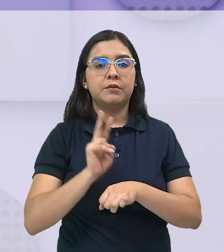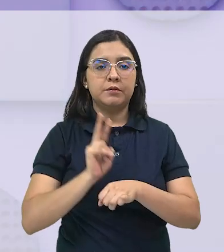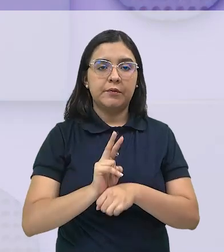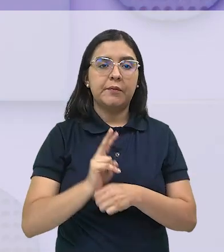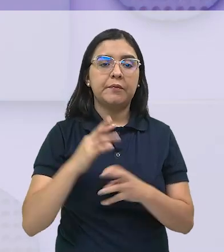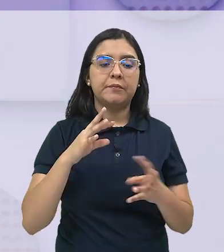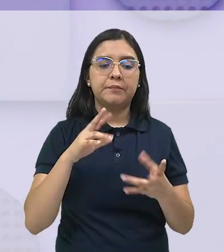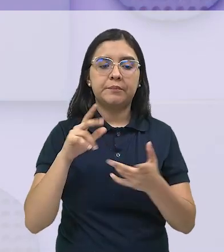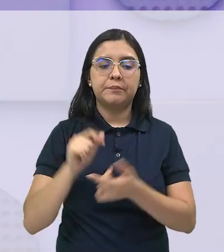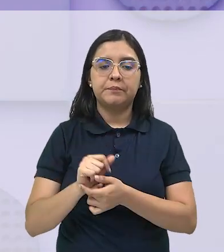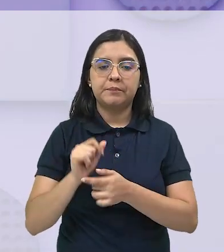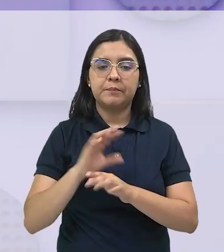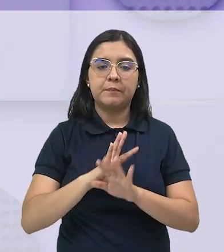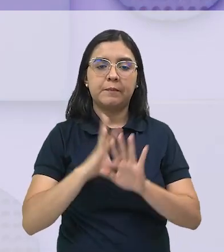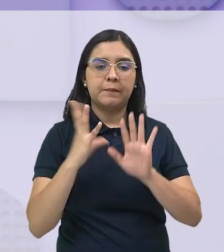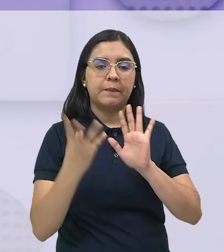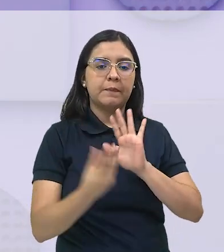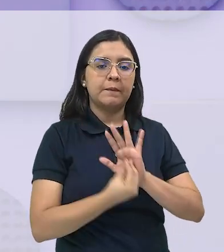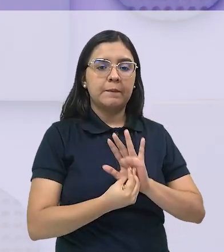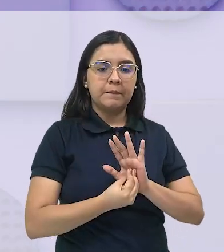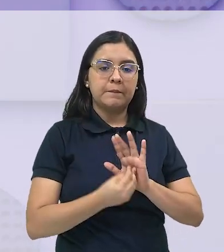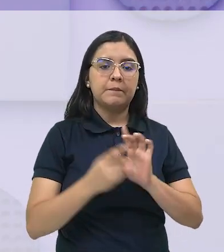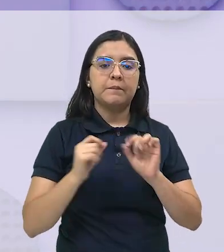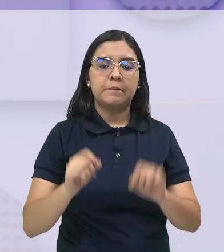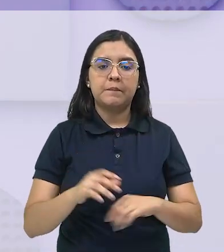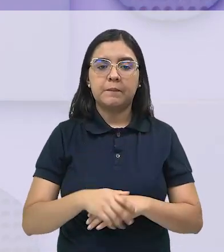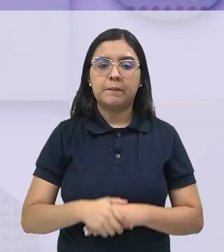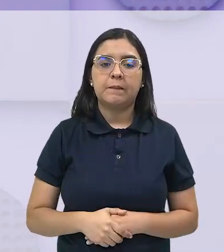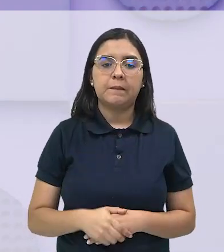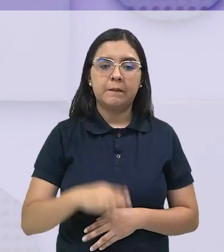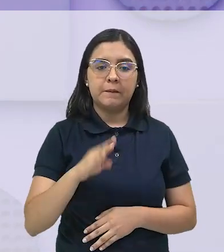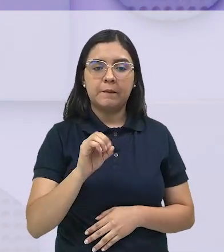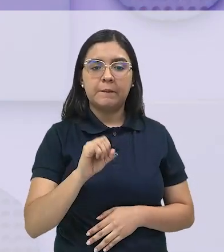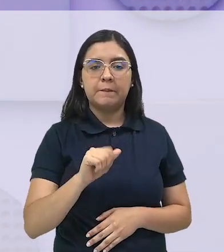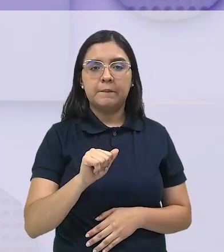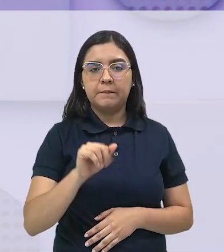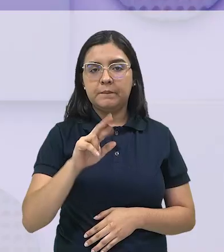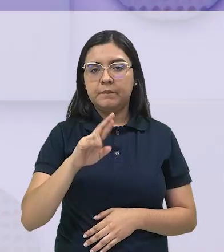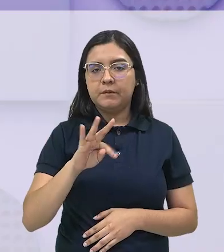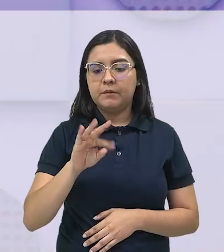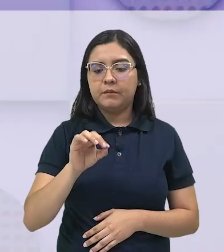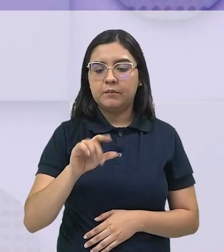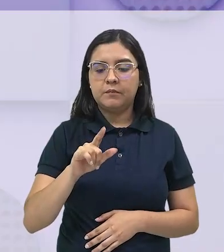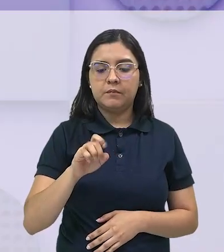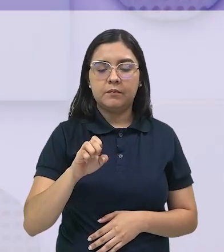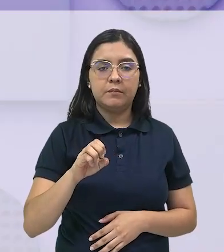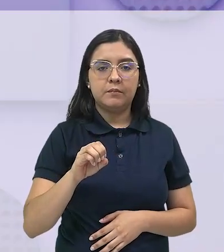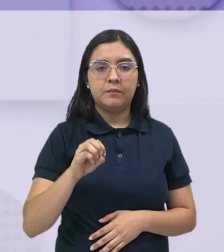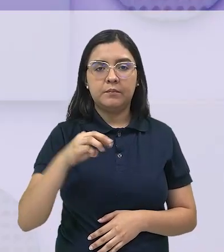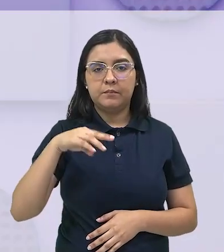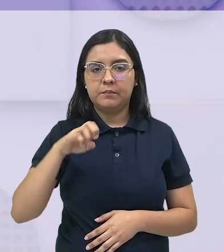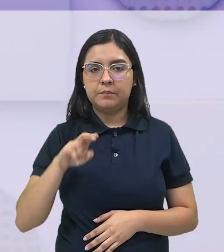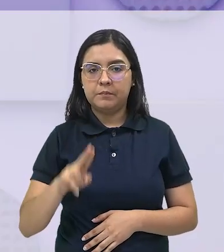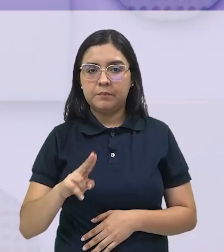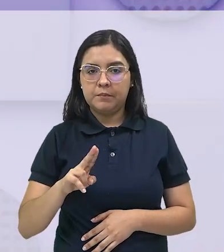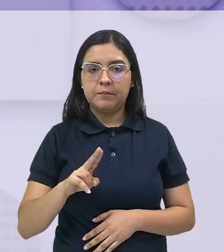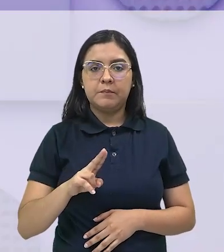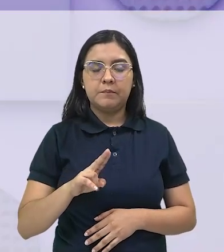mundo, que inclusive foi o patriarca Bartolomeu, que esteve aqui na Amazônia em 2006.